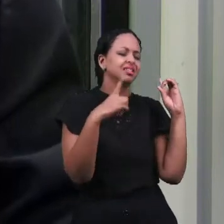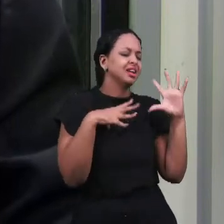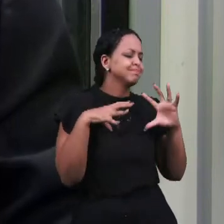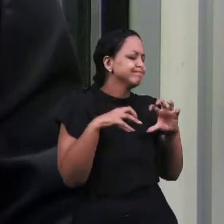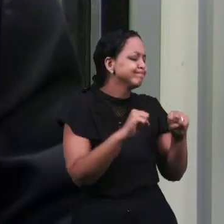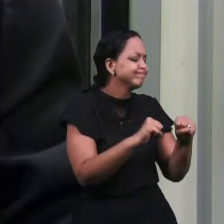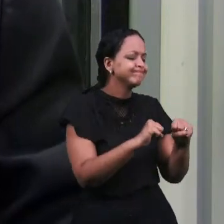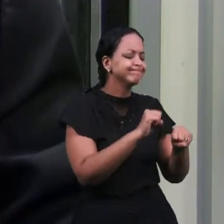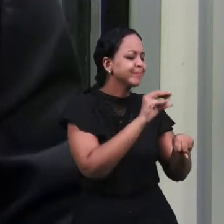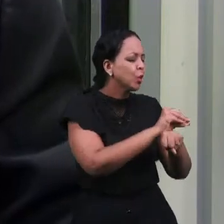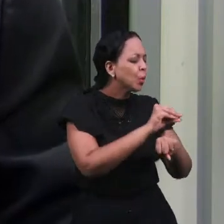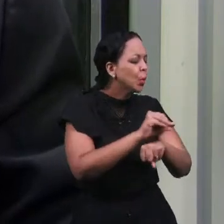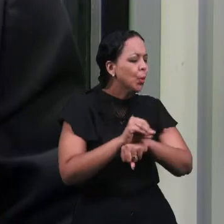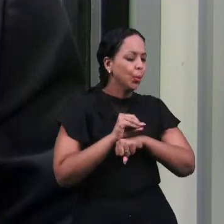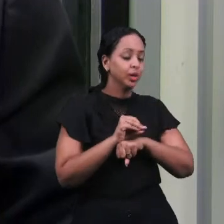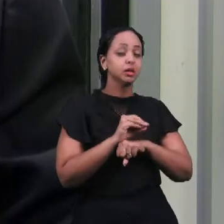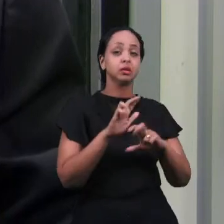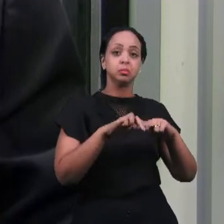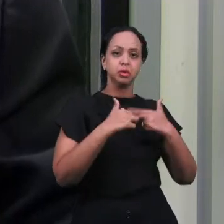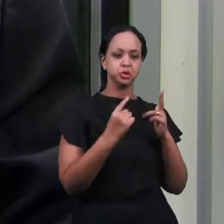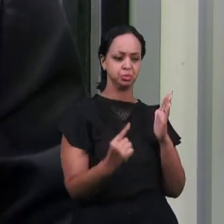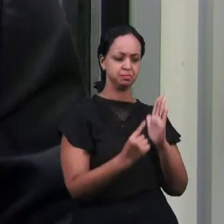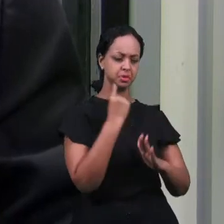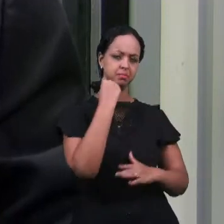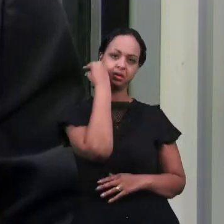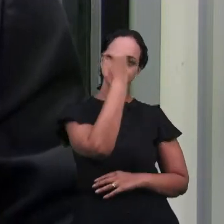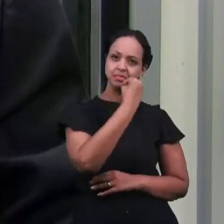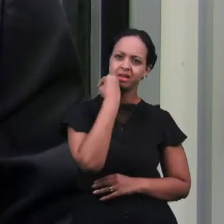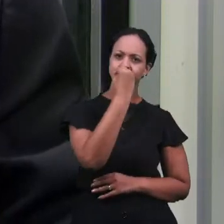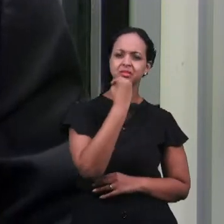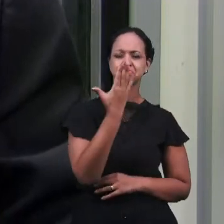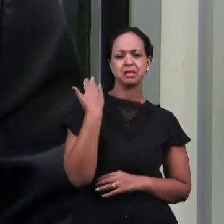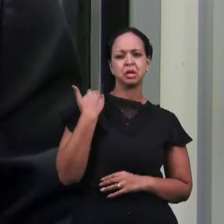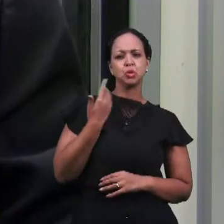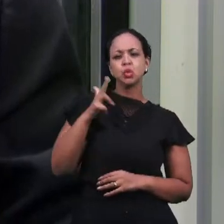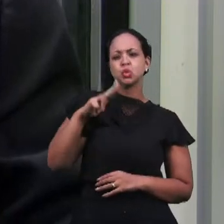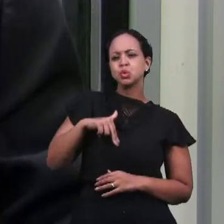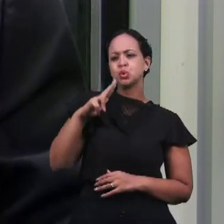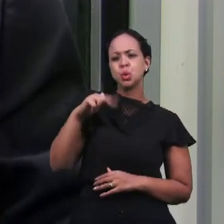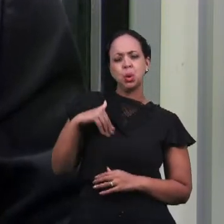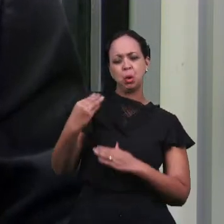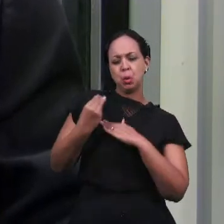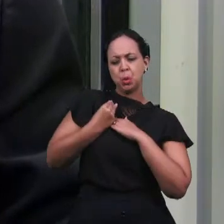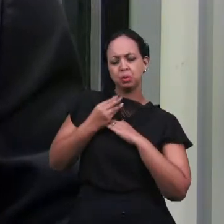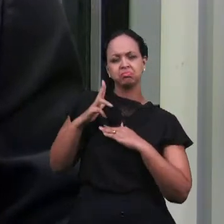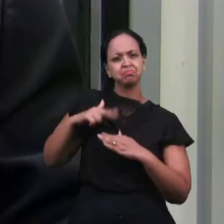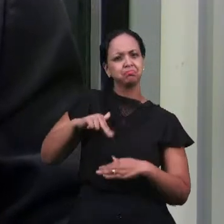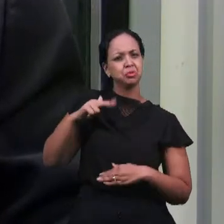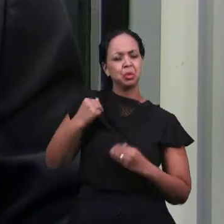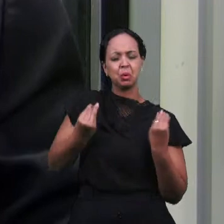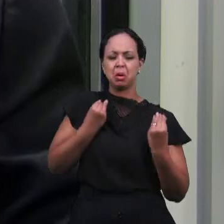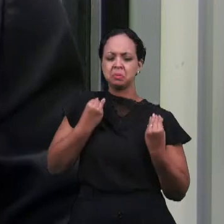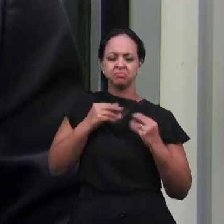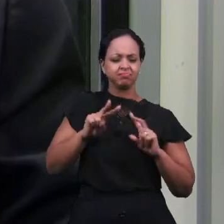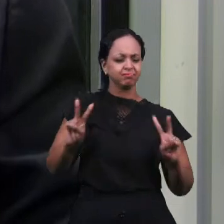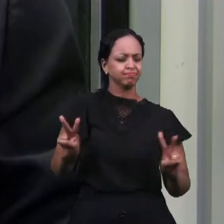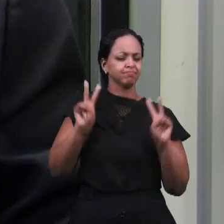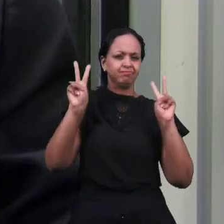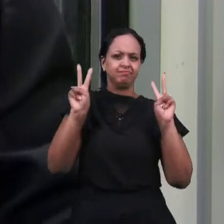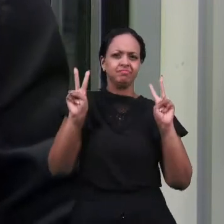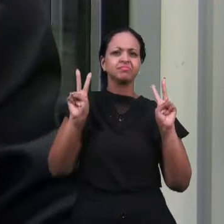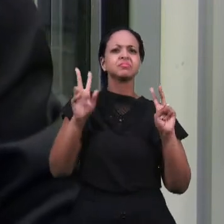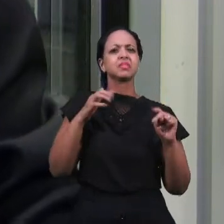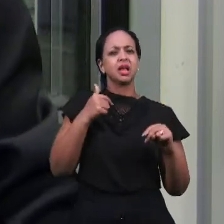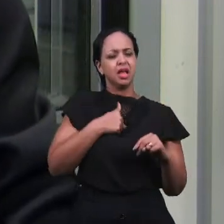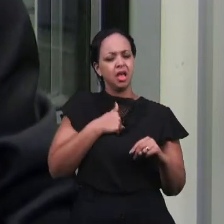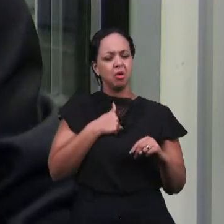nosso coração. Então, essa foi a primeira experiência. A gente nunca tinha visto isso, o valor de uma assistência. Eu fui assistido, minha esposa,